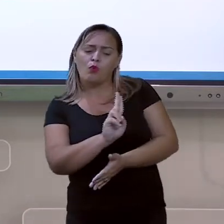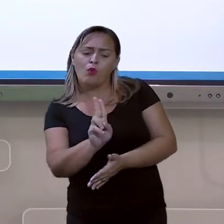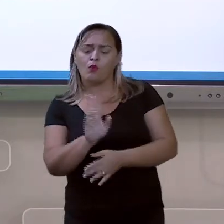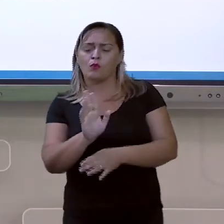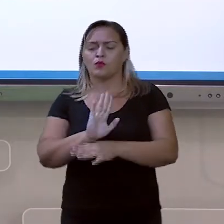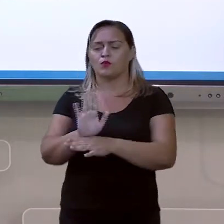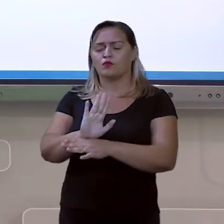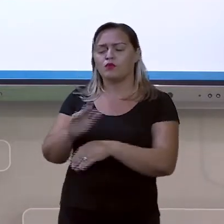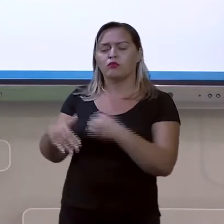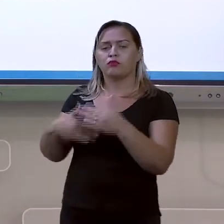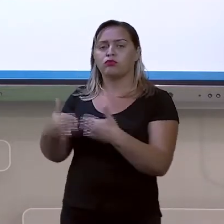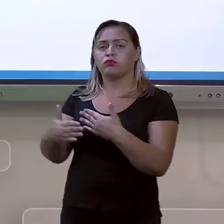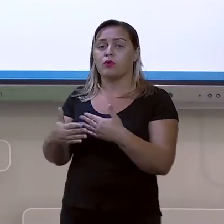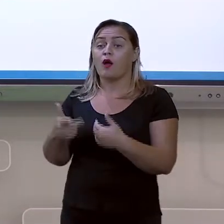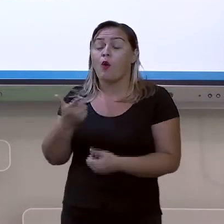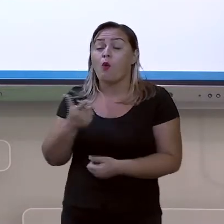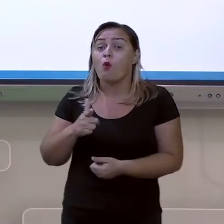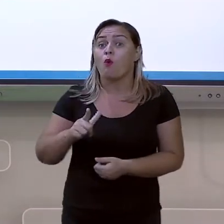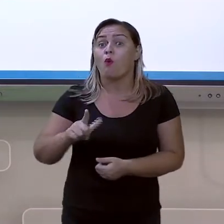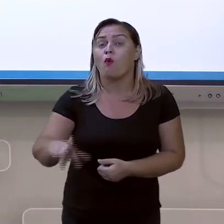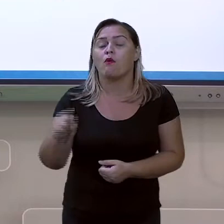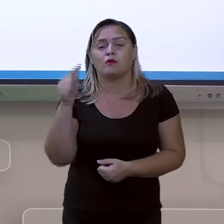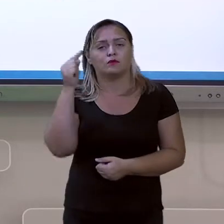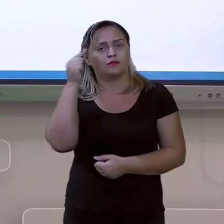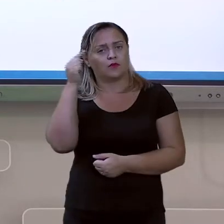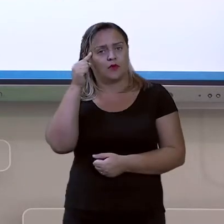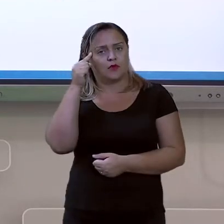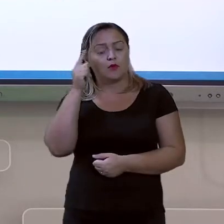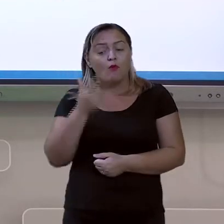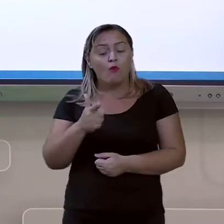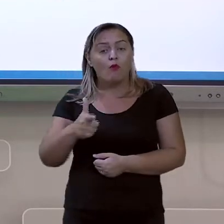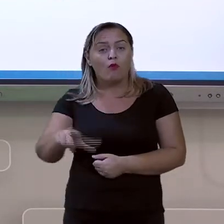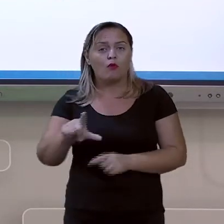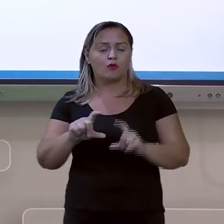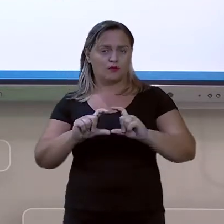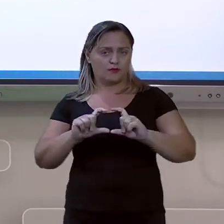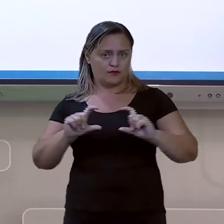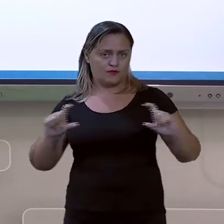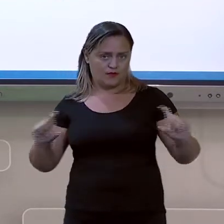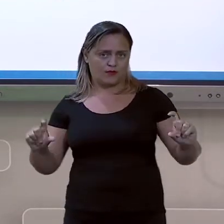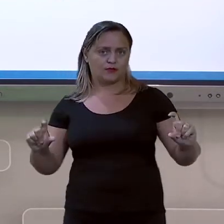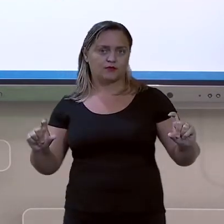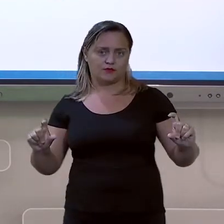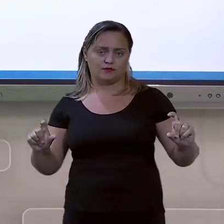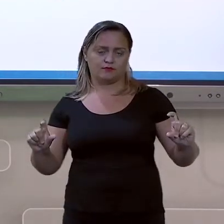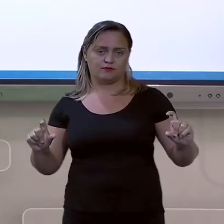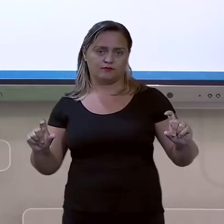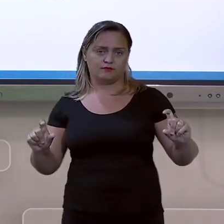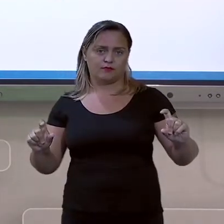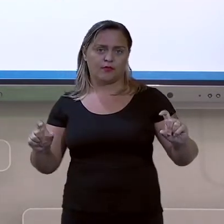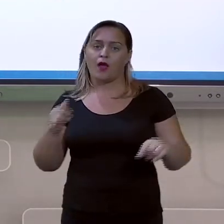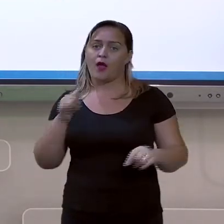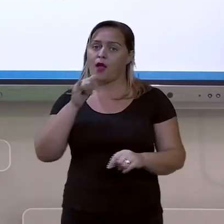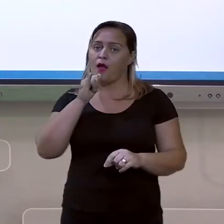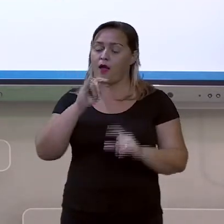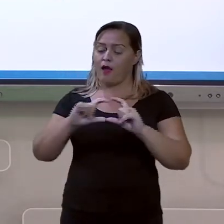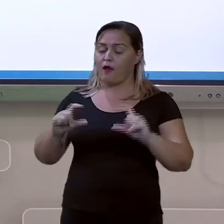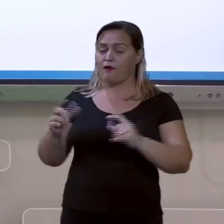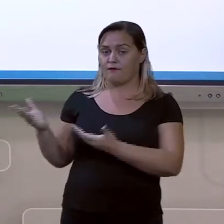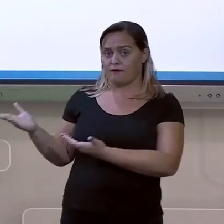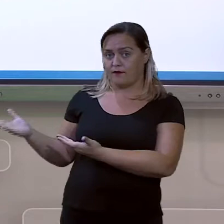outro assunto, outra ideia, outro período. Então, ali eu tenho que ter um